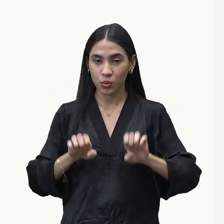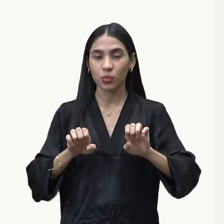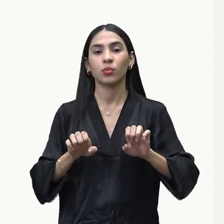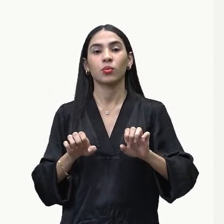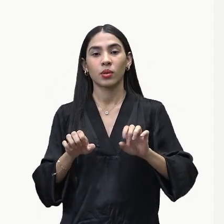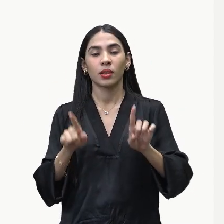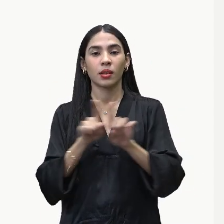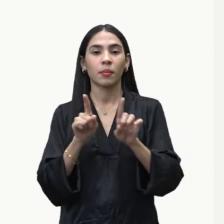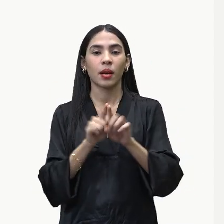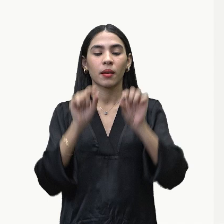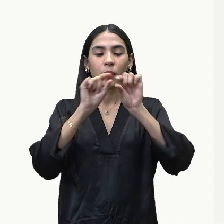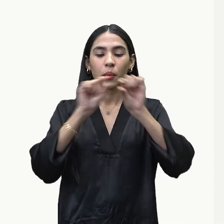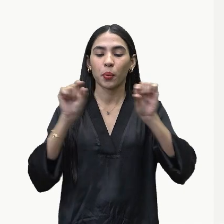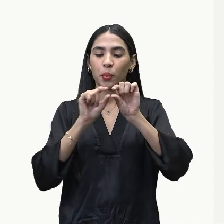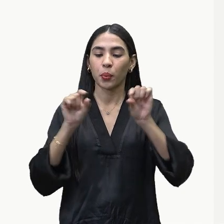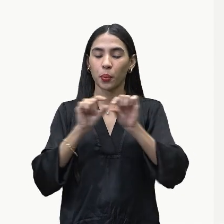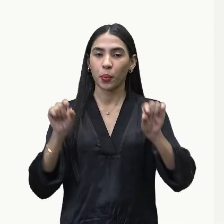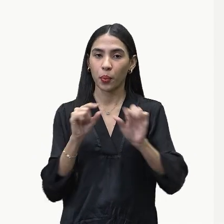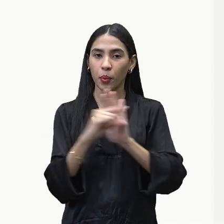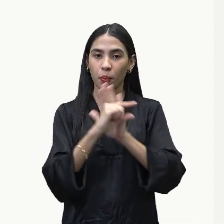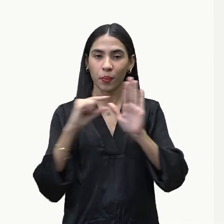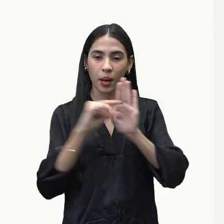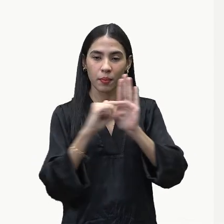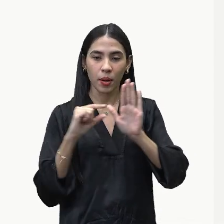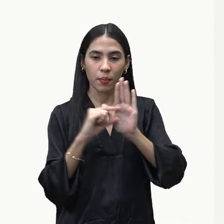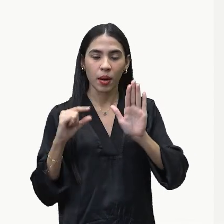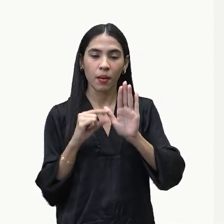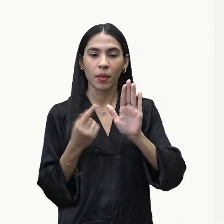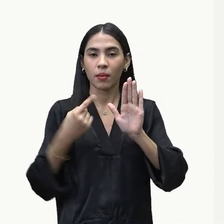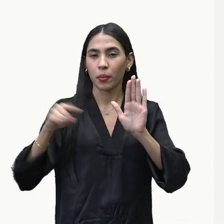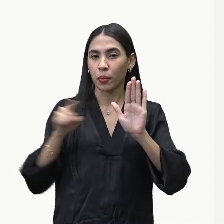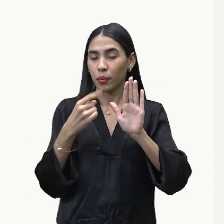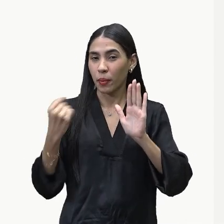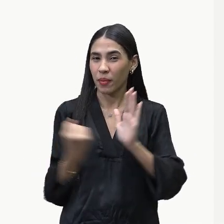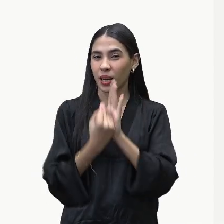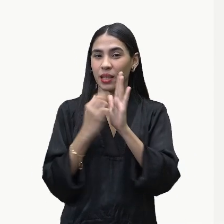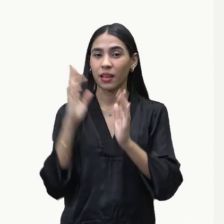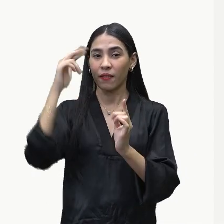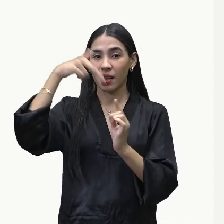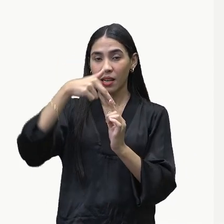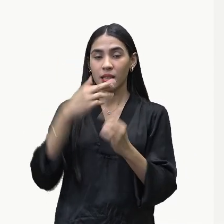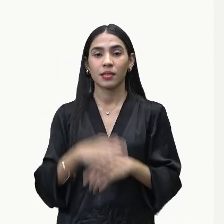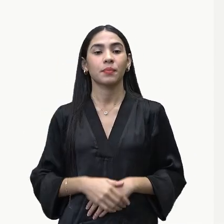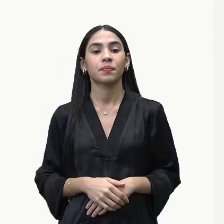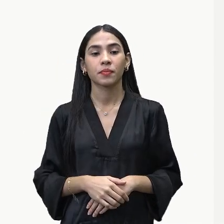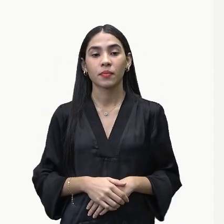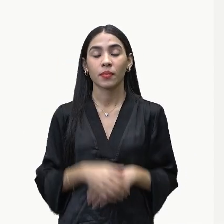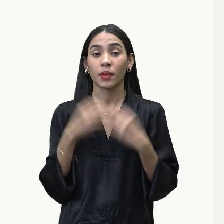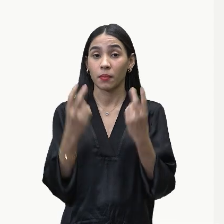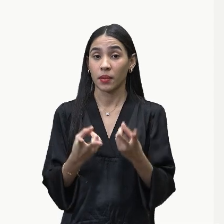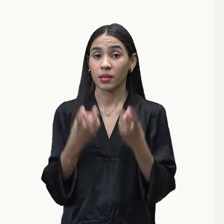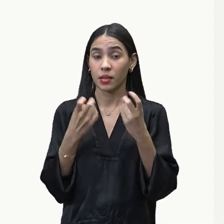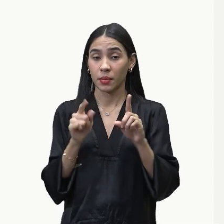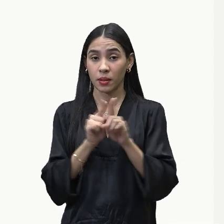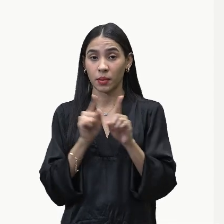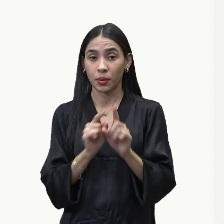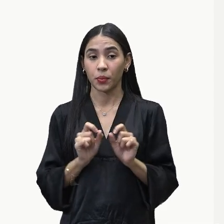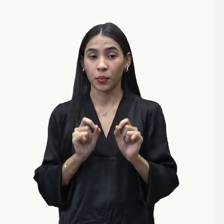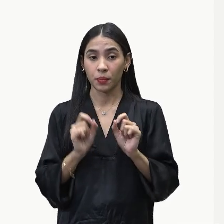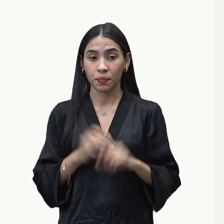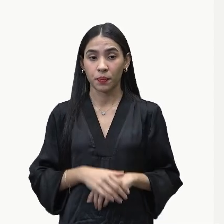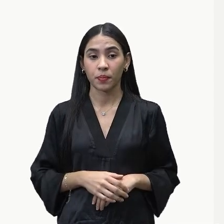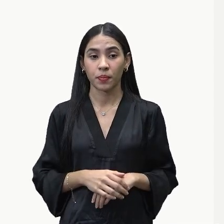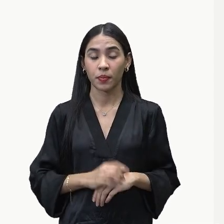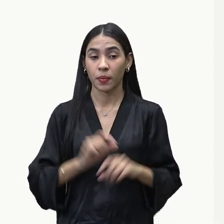construção, versos com uma contagem de sílabas poéticas bem marcadas, rimas. E observem que aqui,